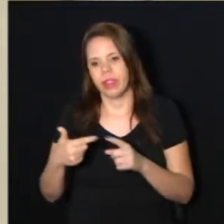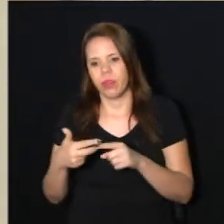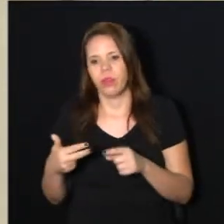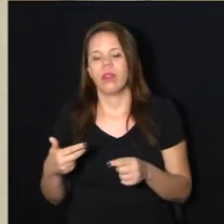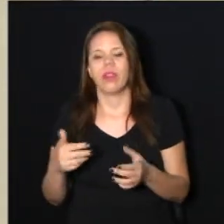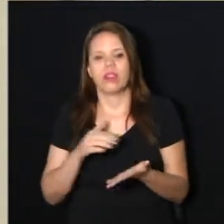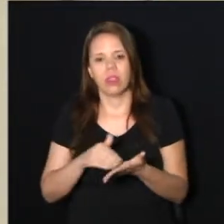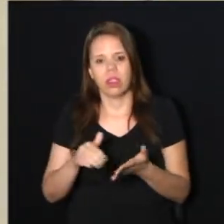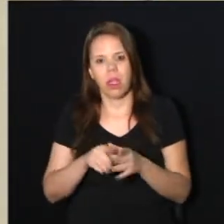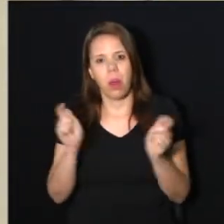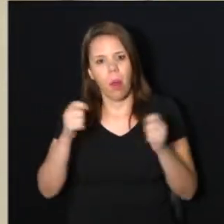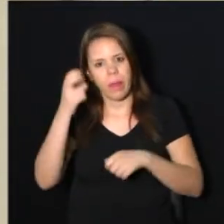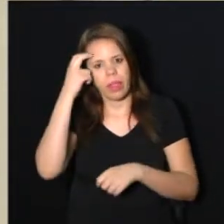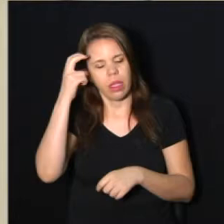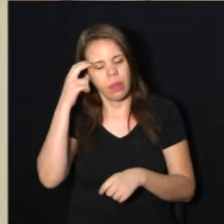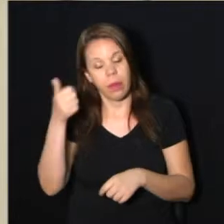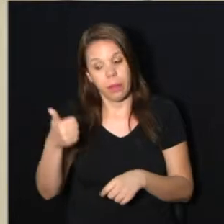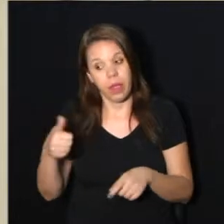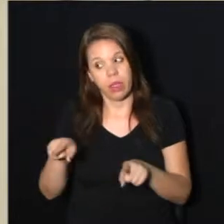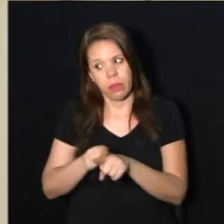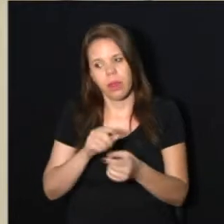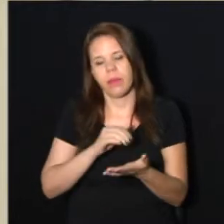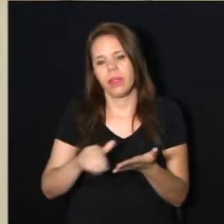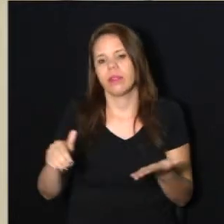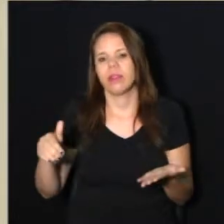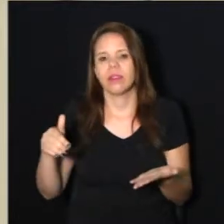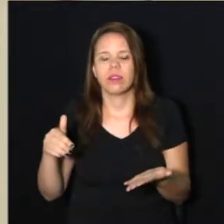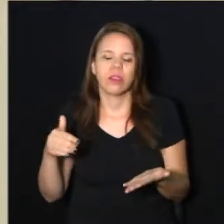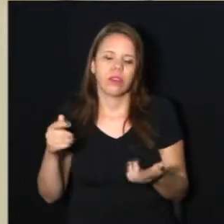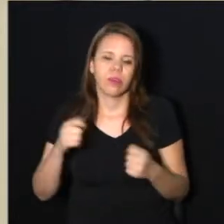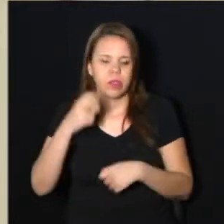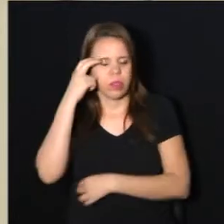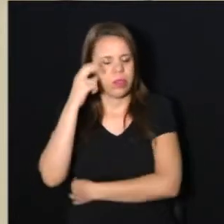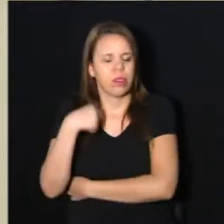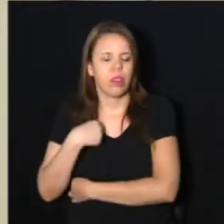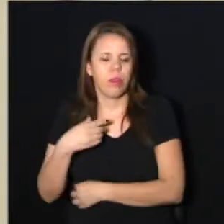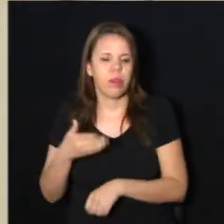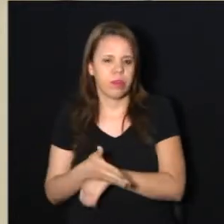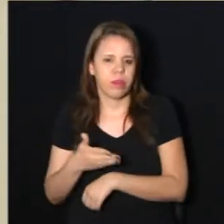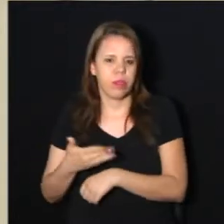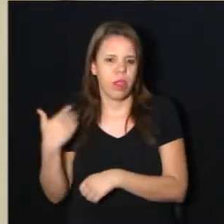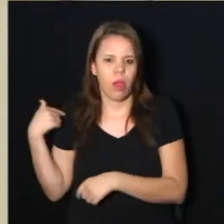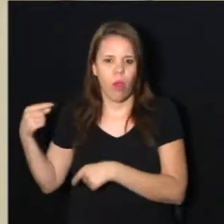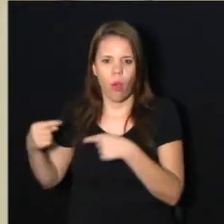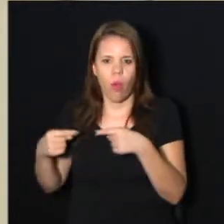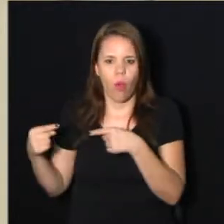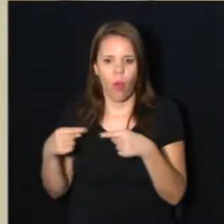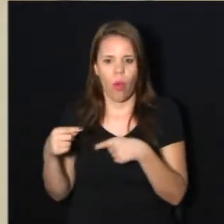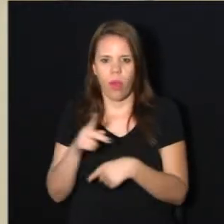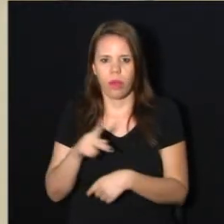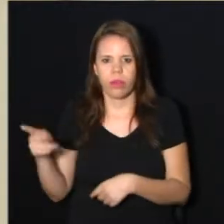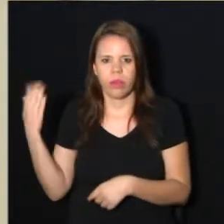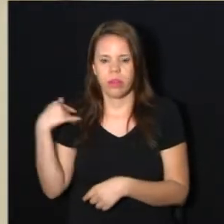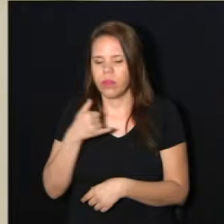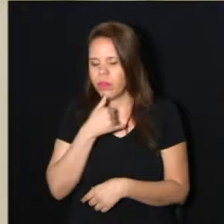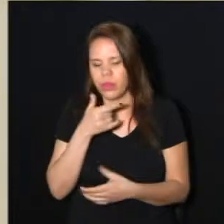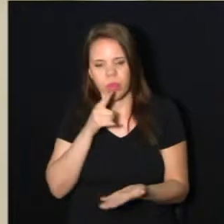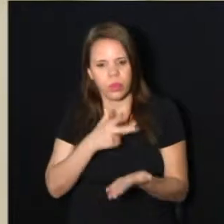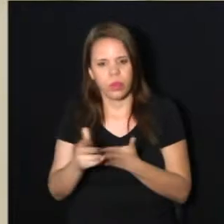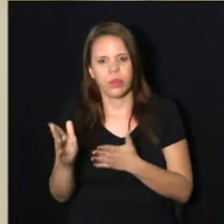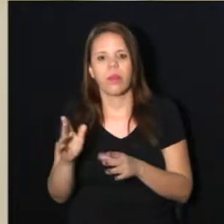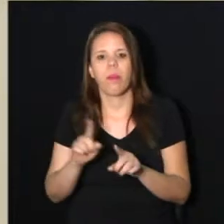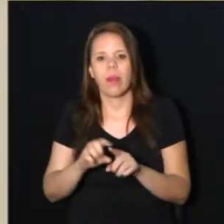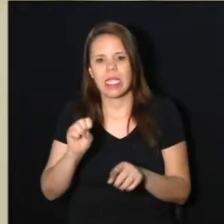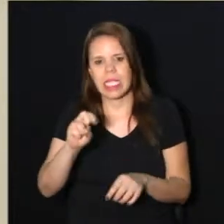foi extremamente competente, a 1ª secretária foi extremamente competente e eu concorri para a presidência, infelizmente não ganhei, mas o